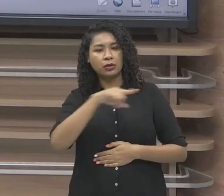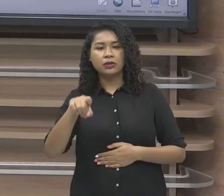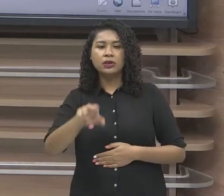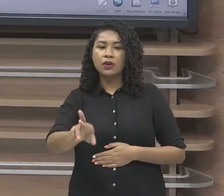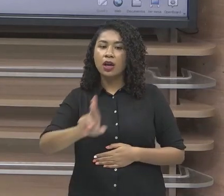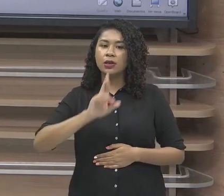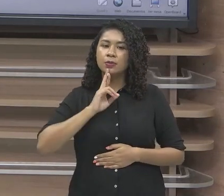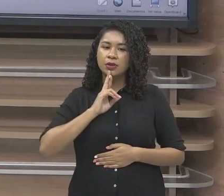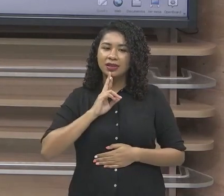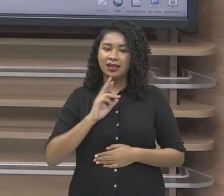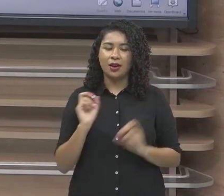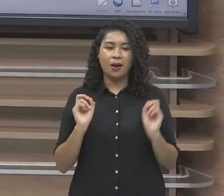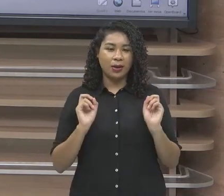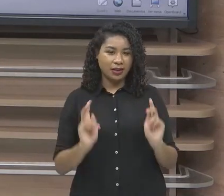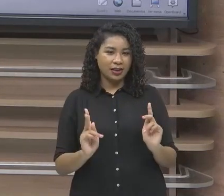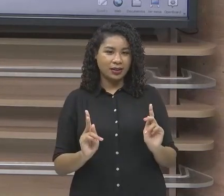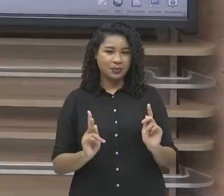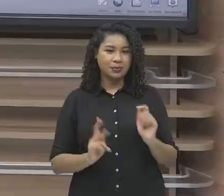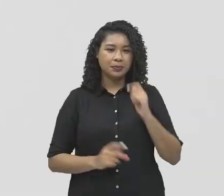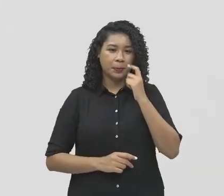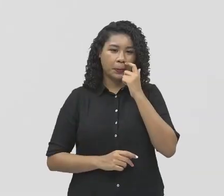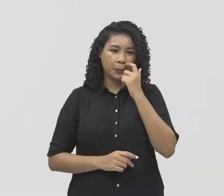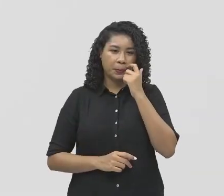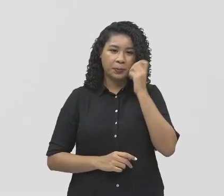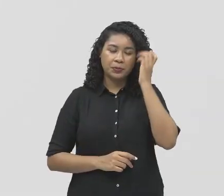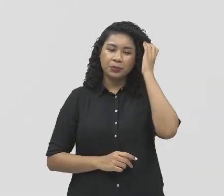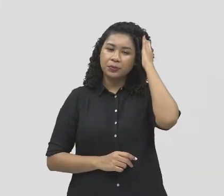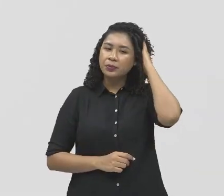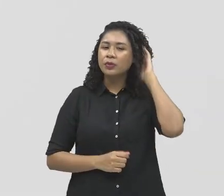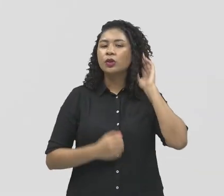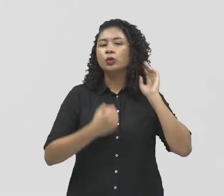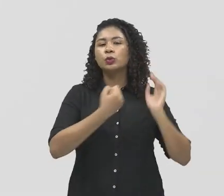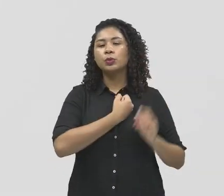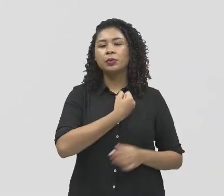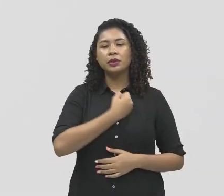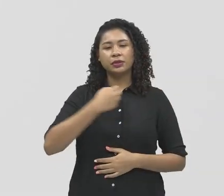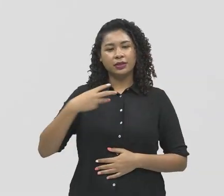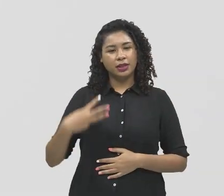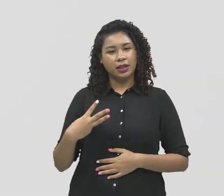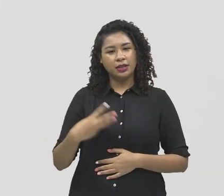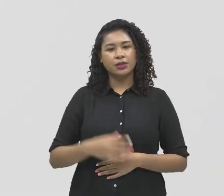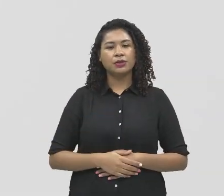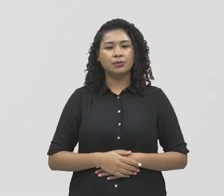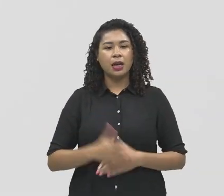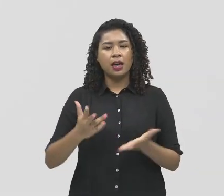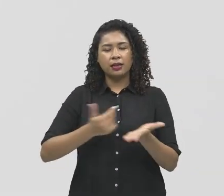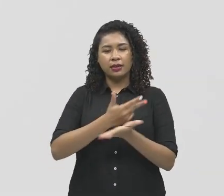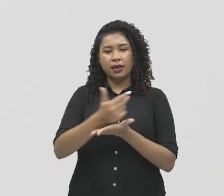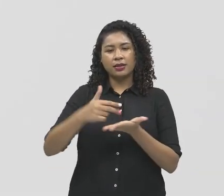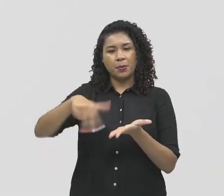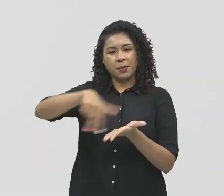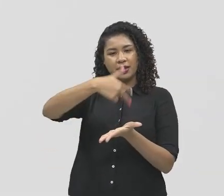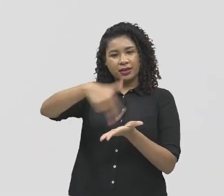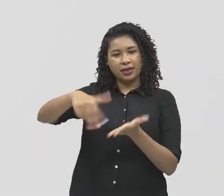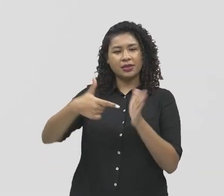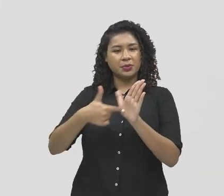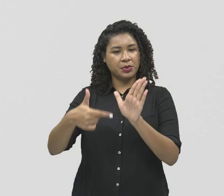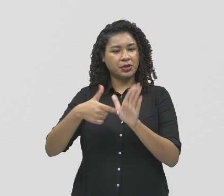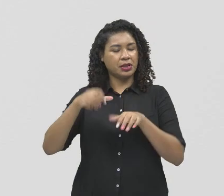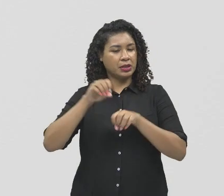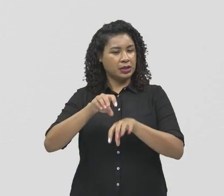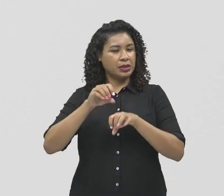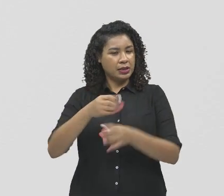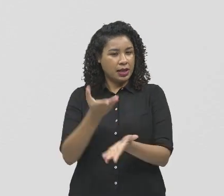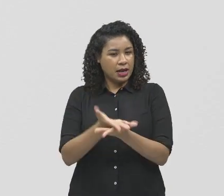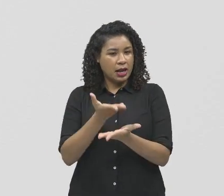lá no nosso caderno digital. E qual seria a questão 3? Desenhar uma dança apresentada na aula e explicar